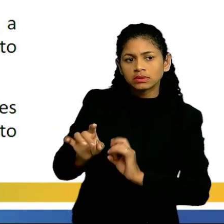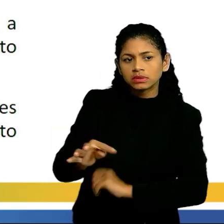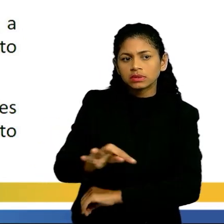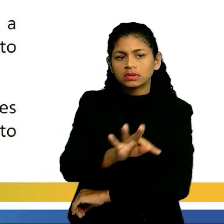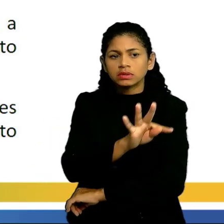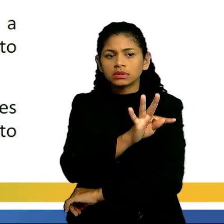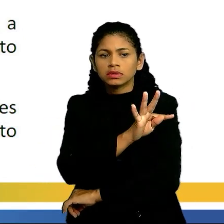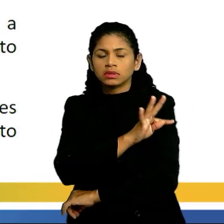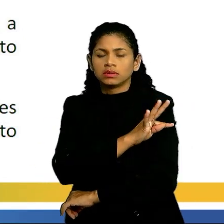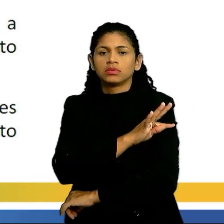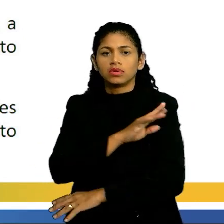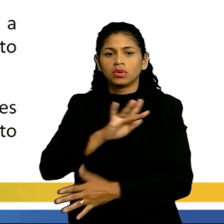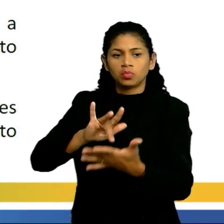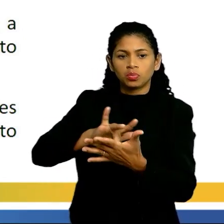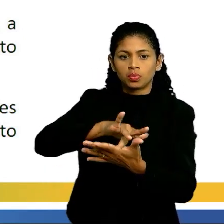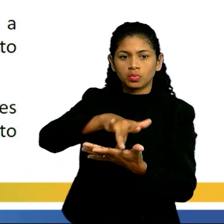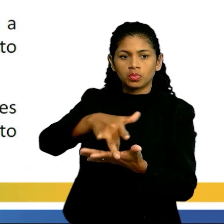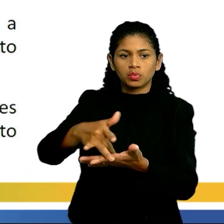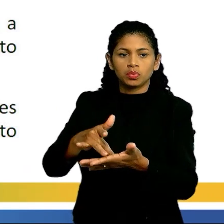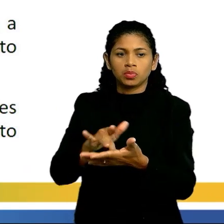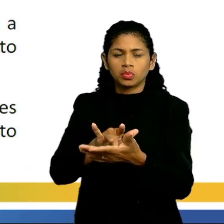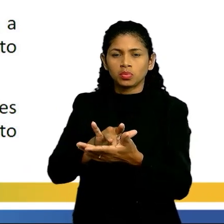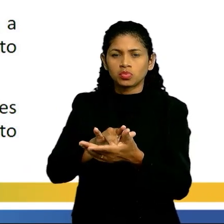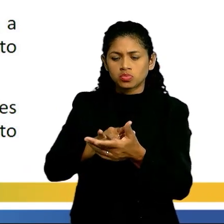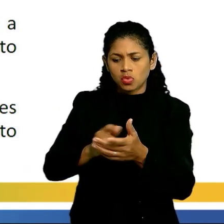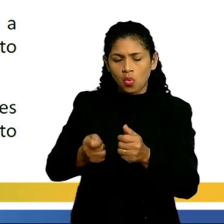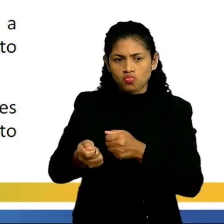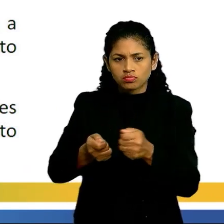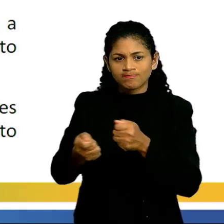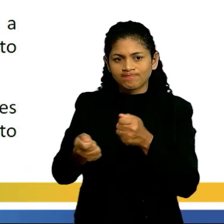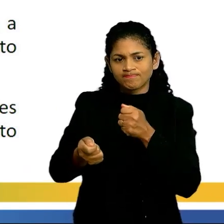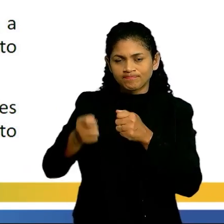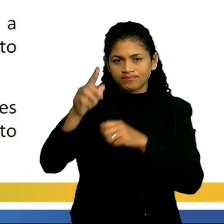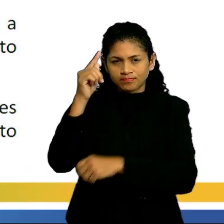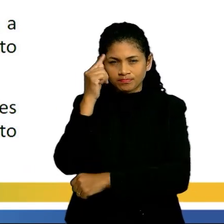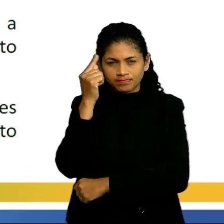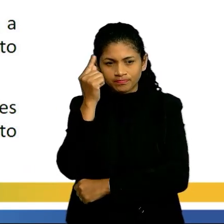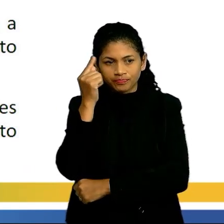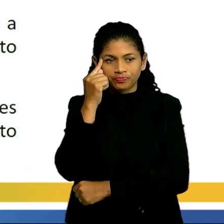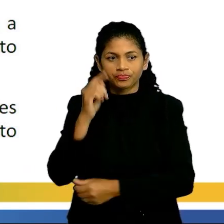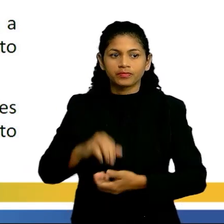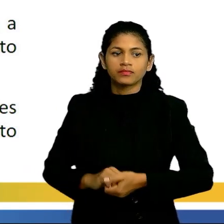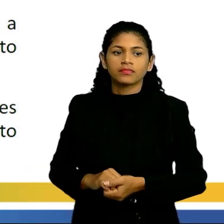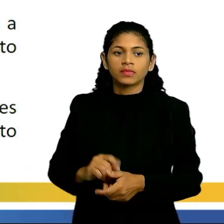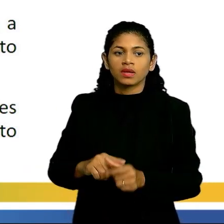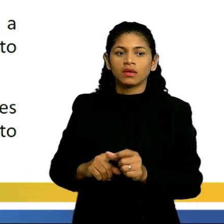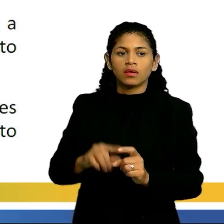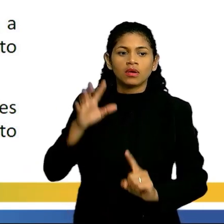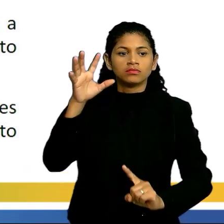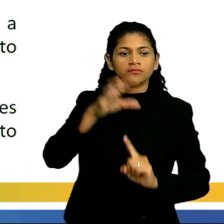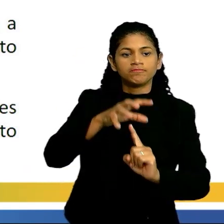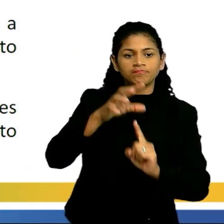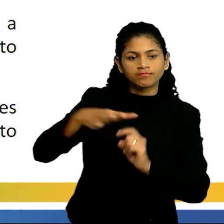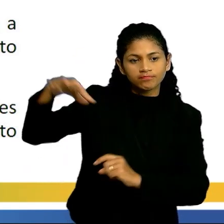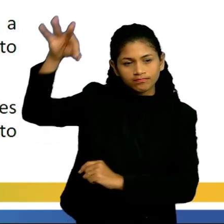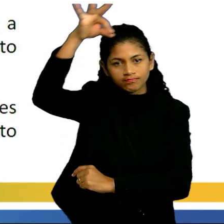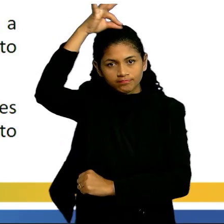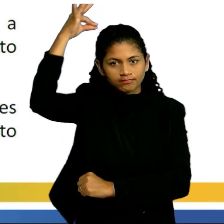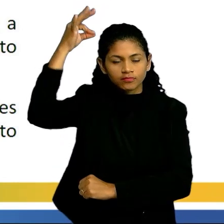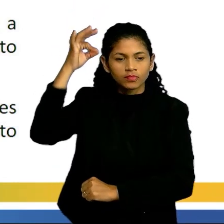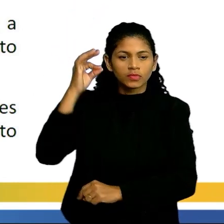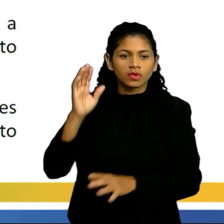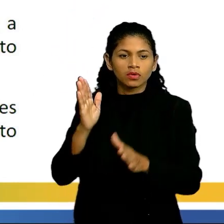B. Influenciada pelo espírito de sua época, Duncan ligou o movimento à emoção,